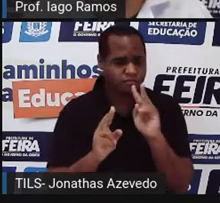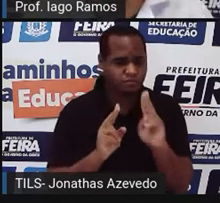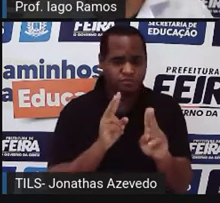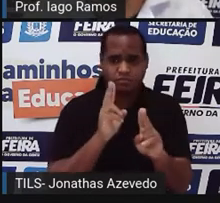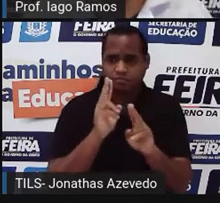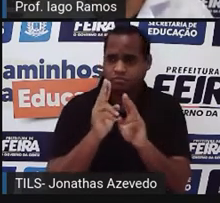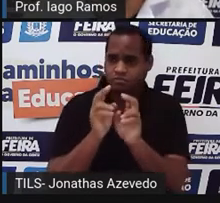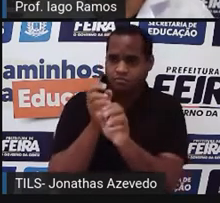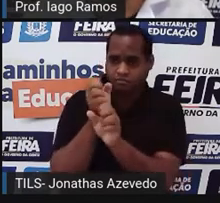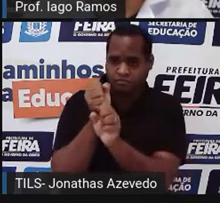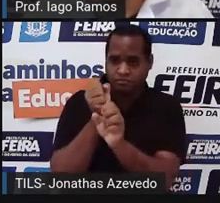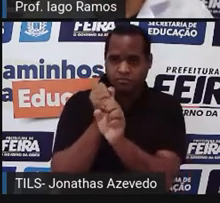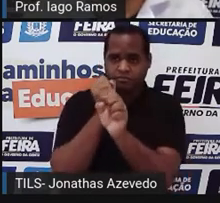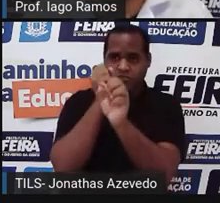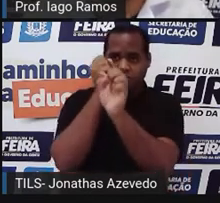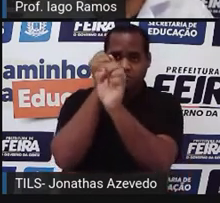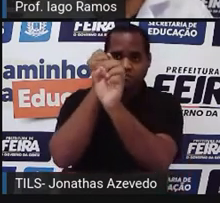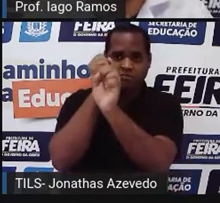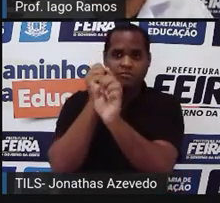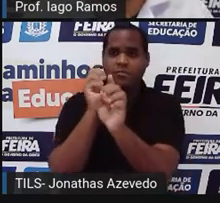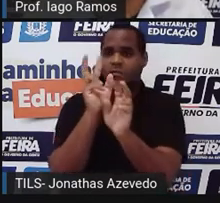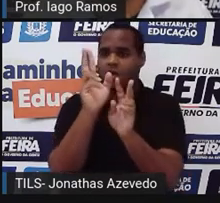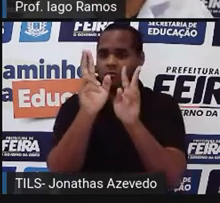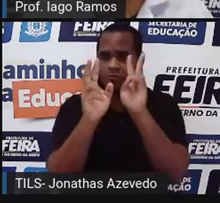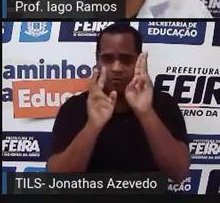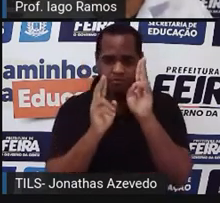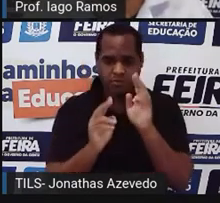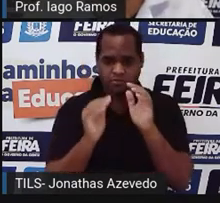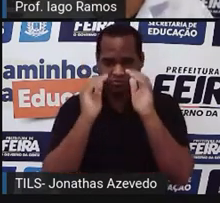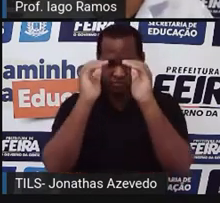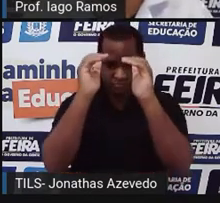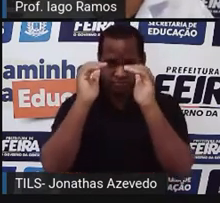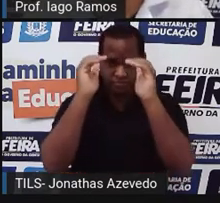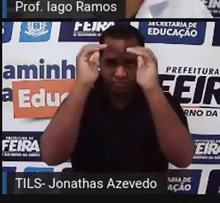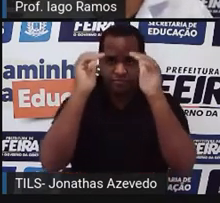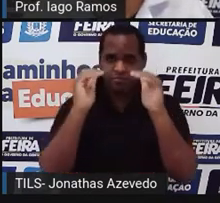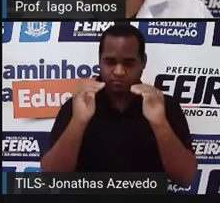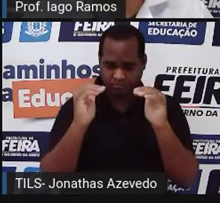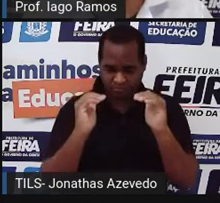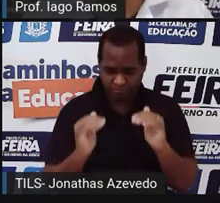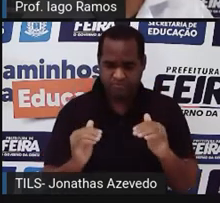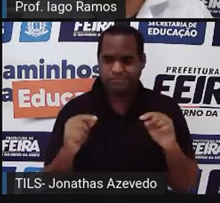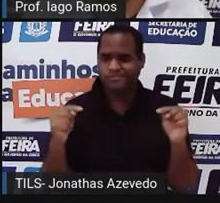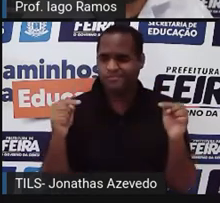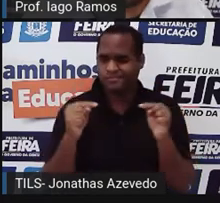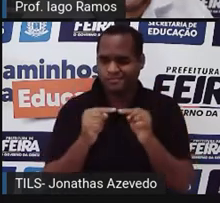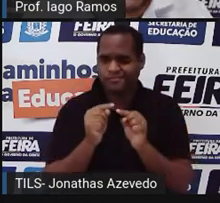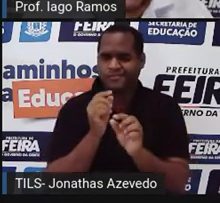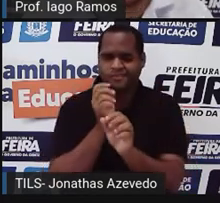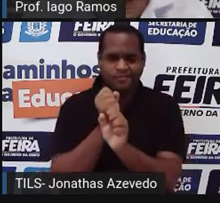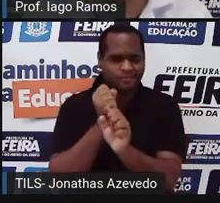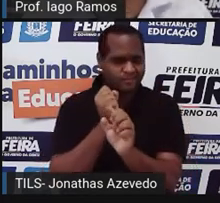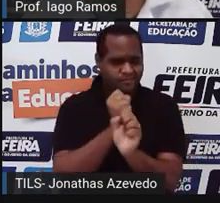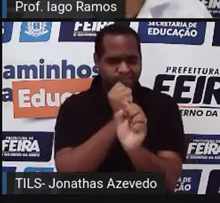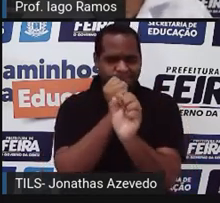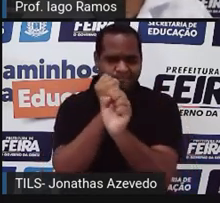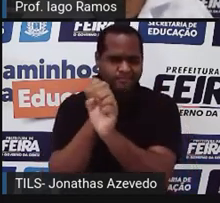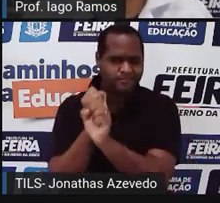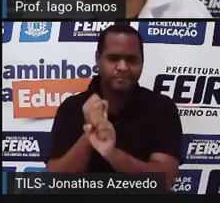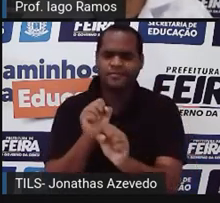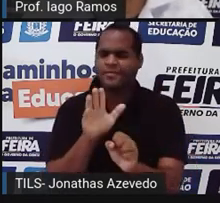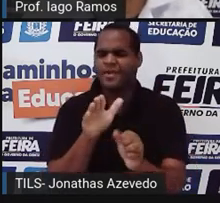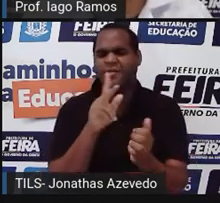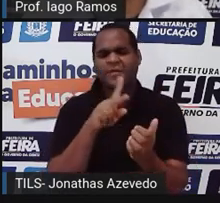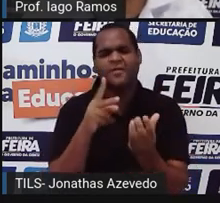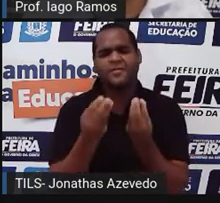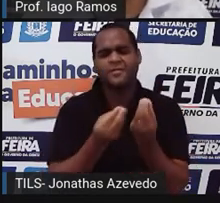distâncias que tem nos pontos da figura de cima e que correspondem aos pontos de baixo. Como assim, professor? Se eu